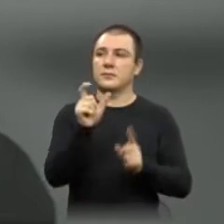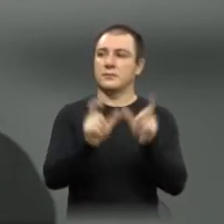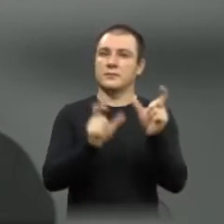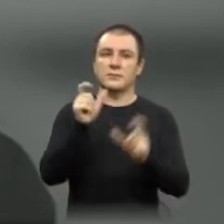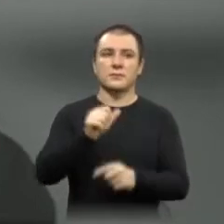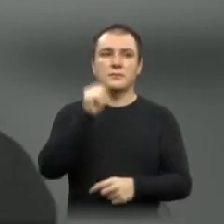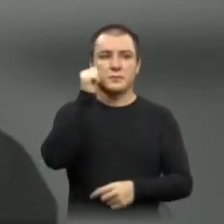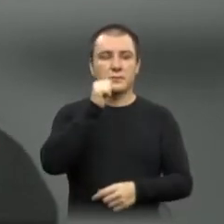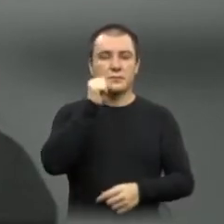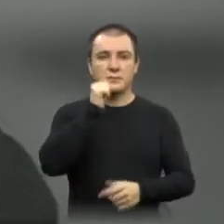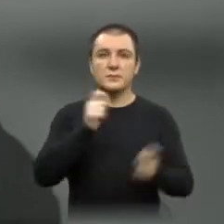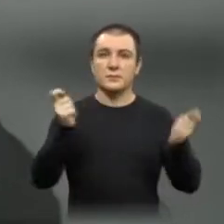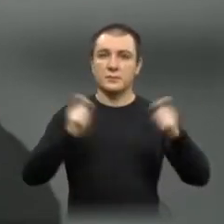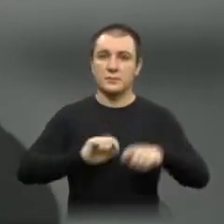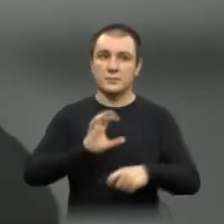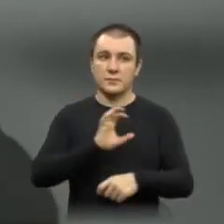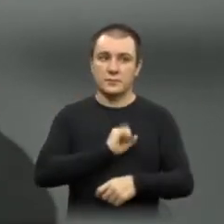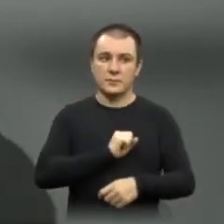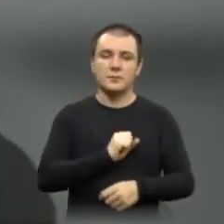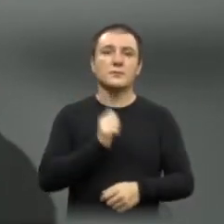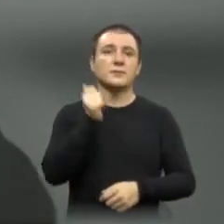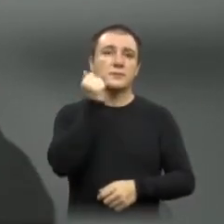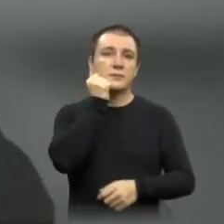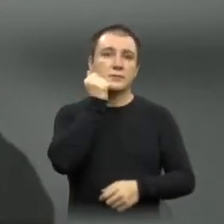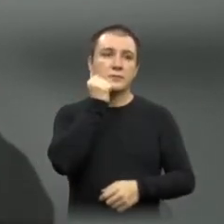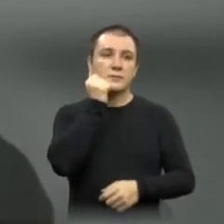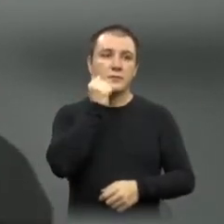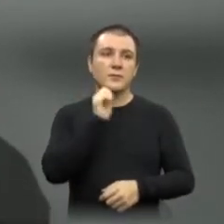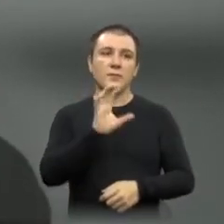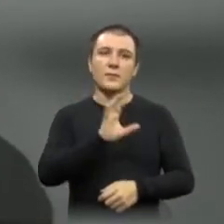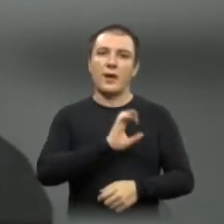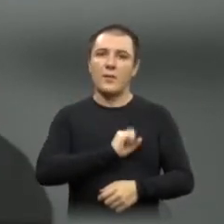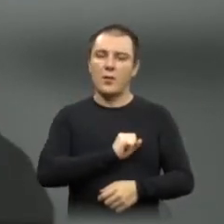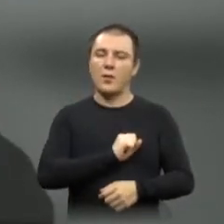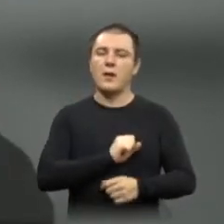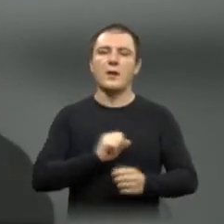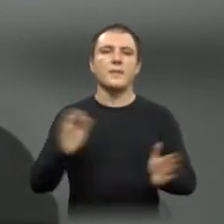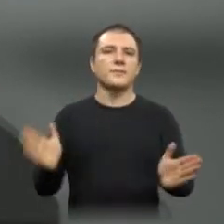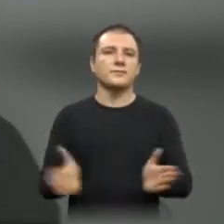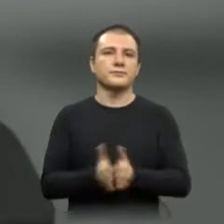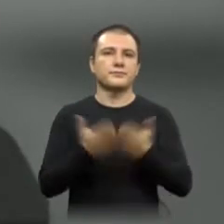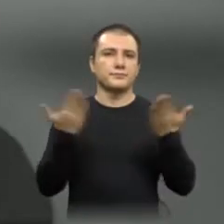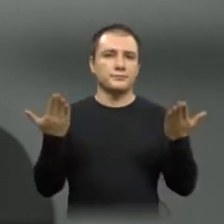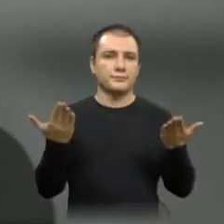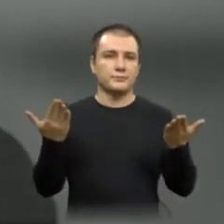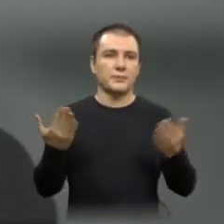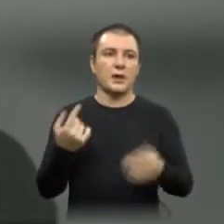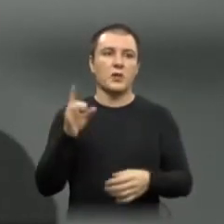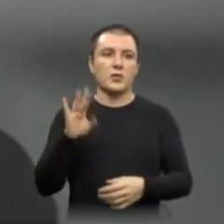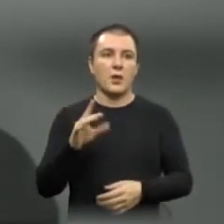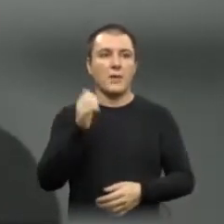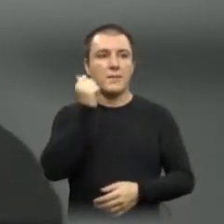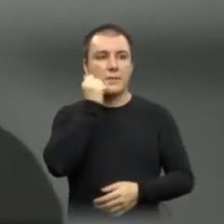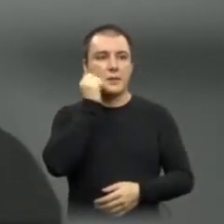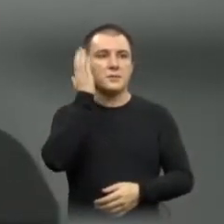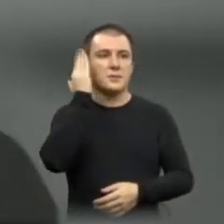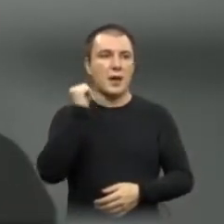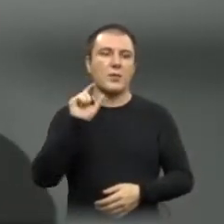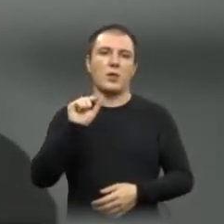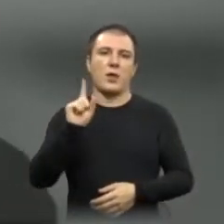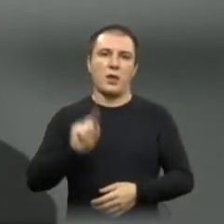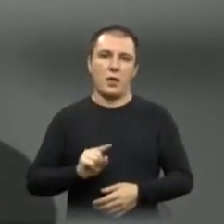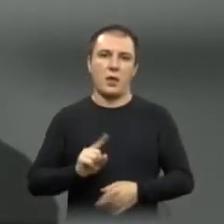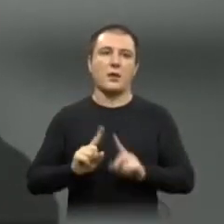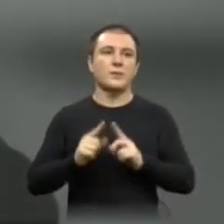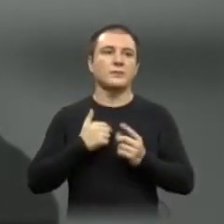capaz de amar dessa forma Mães com aquele amor que transborda aquele amor que só uma mãe sabe o que é então